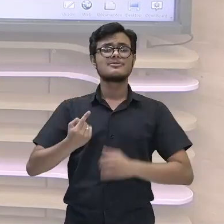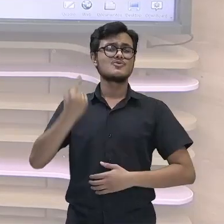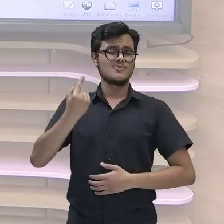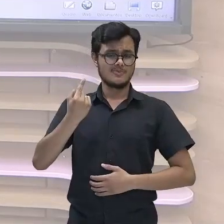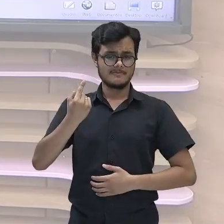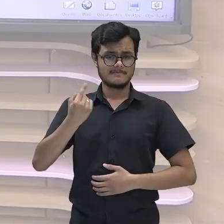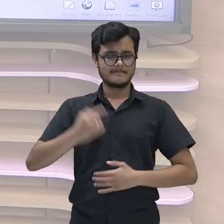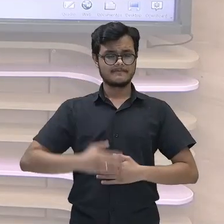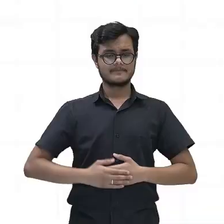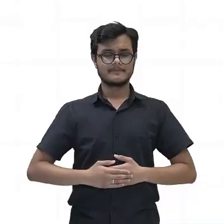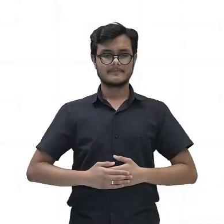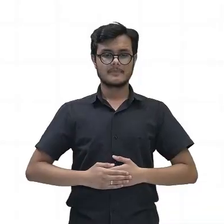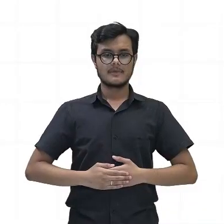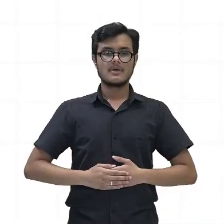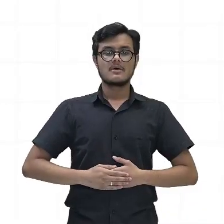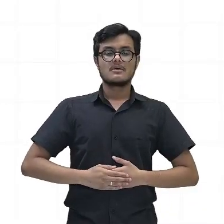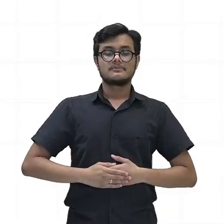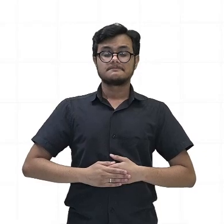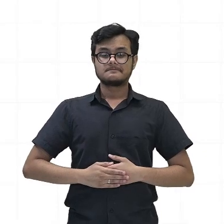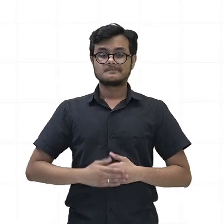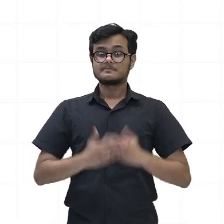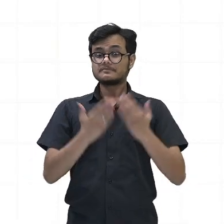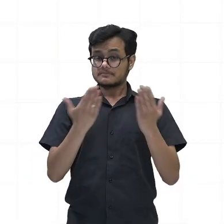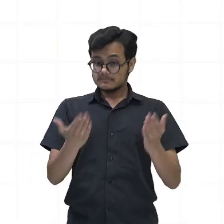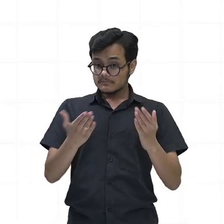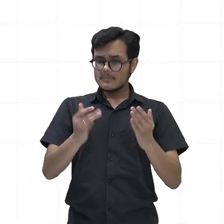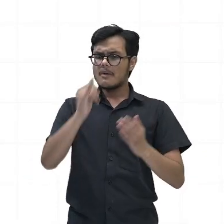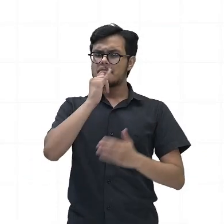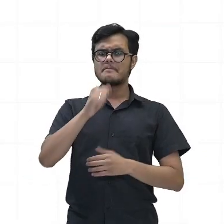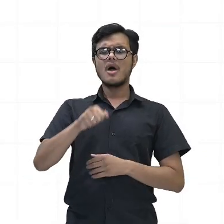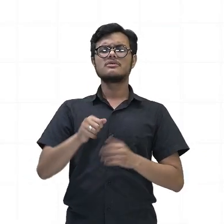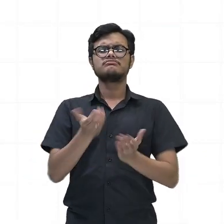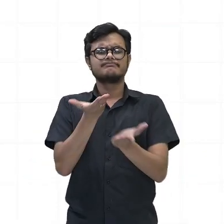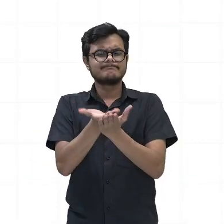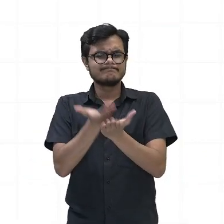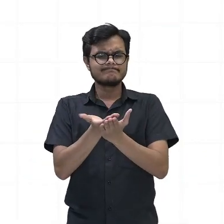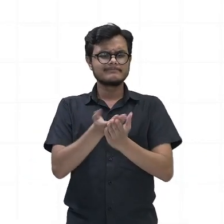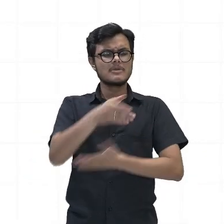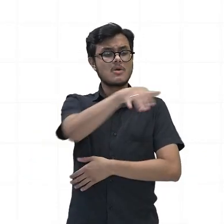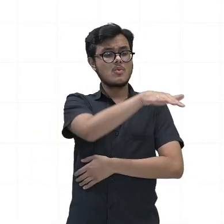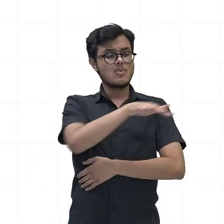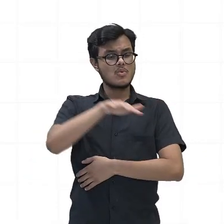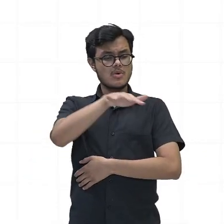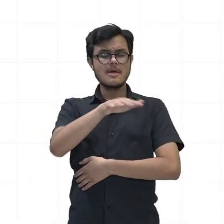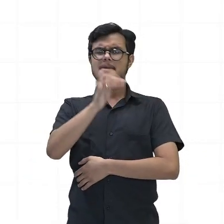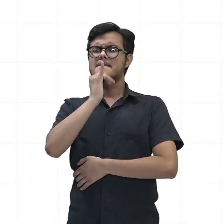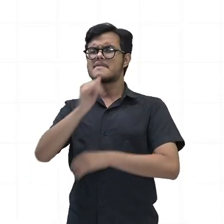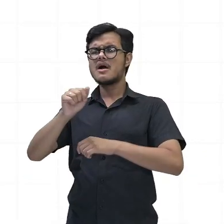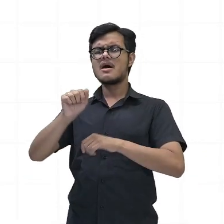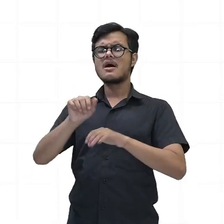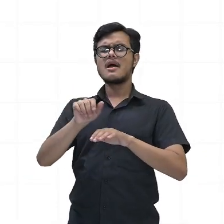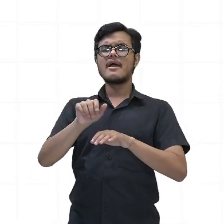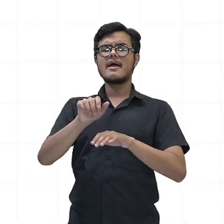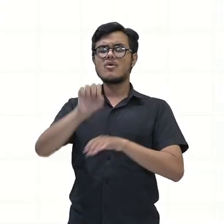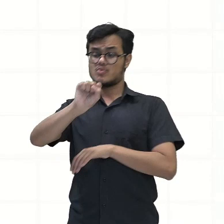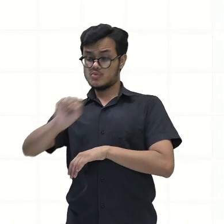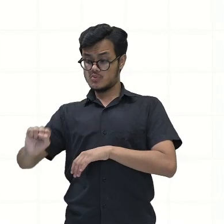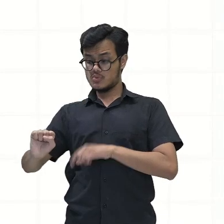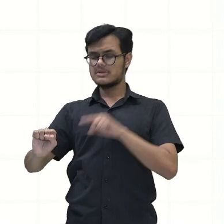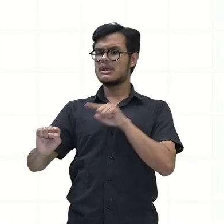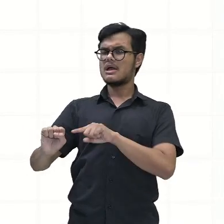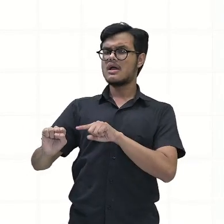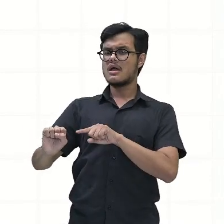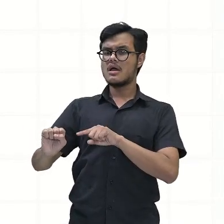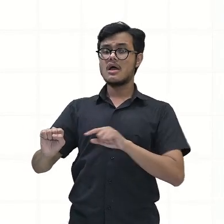também que, analisando isso por regiões, né, a gente observa que o Sudeste, ele possui o